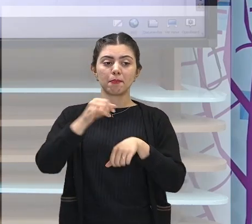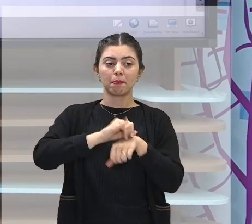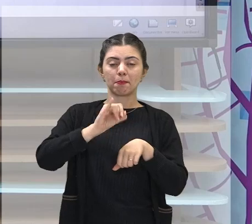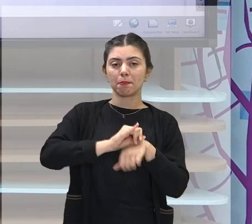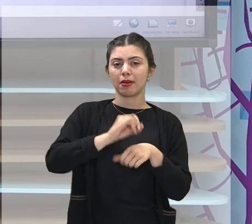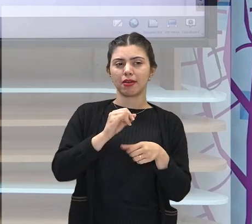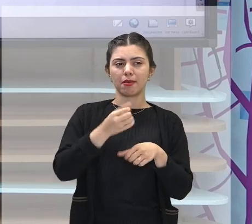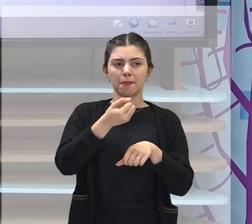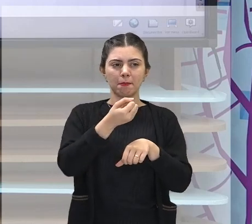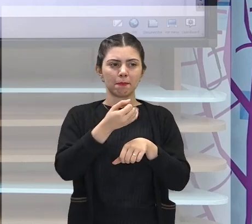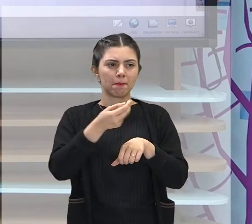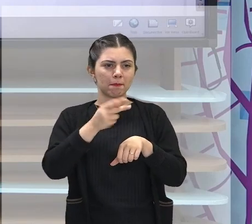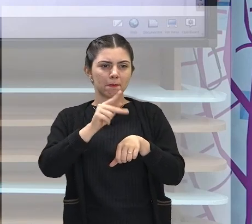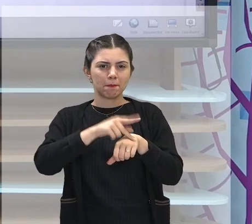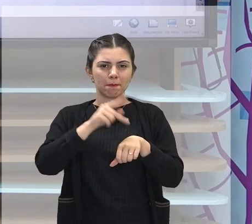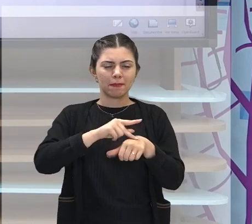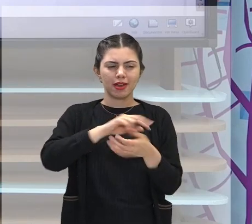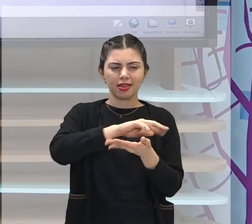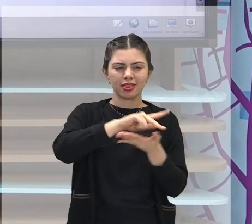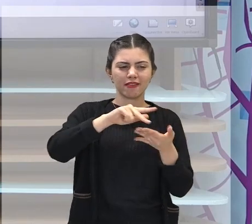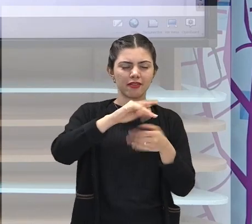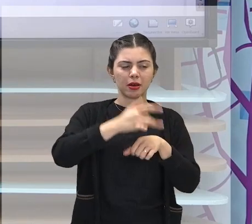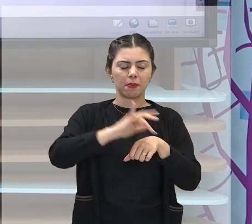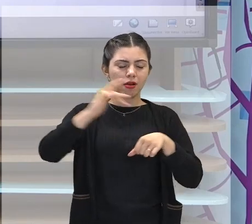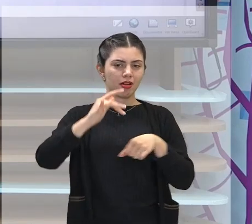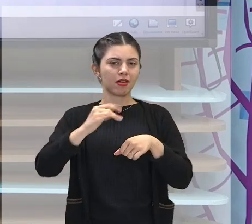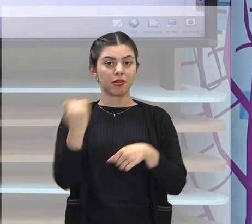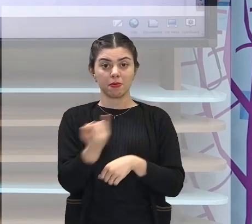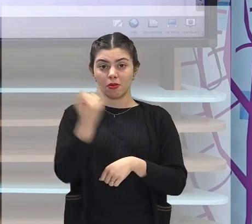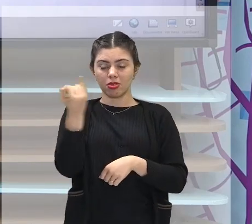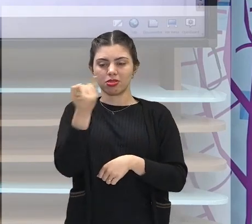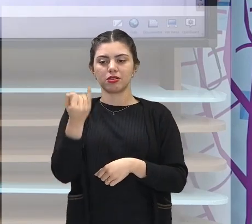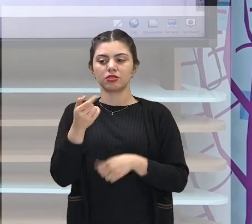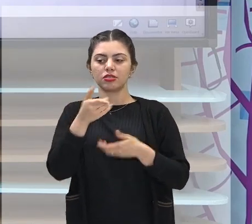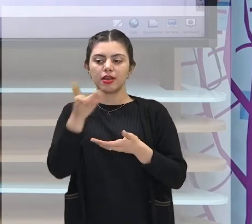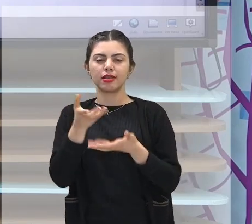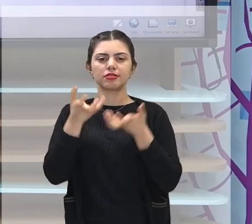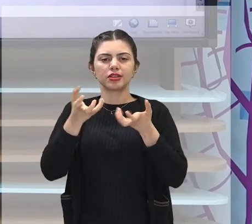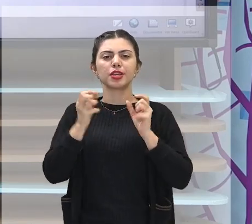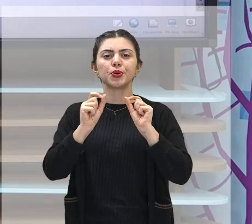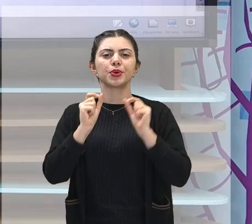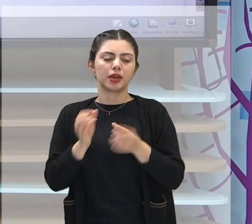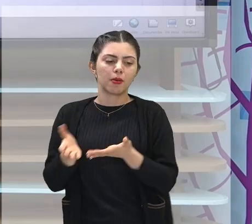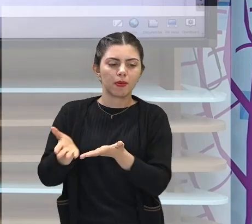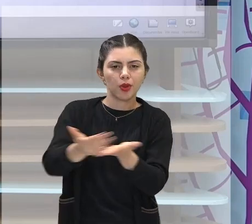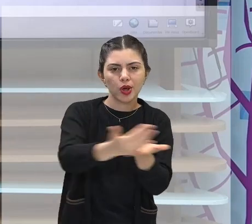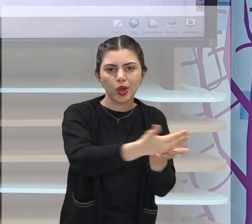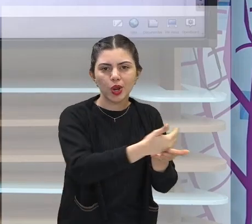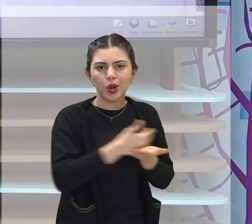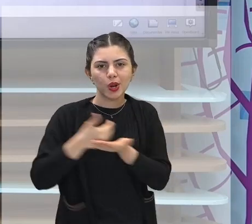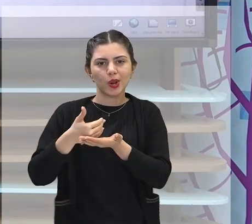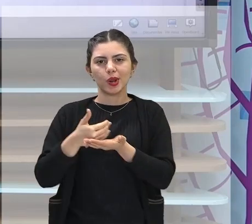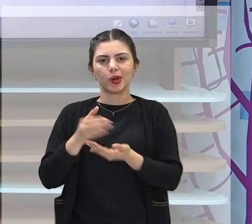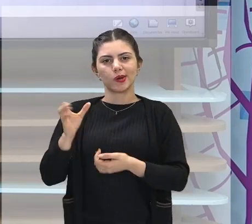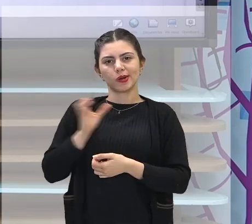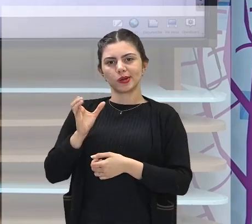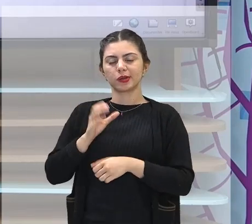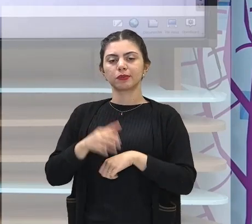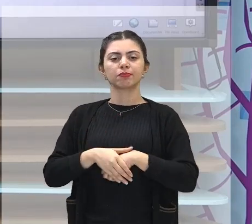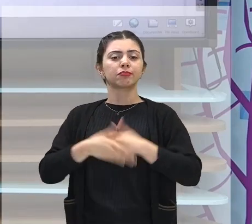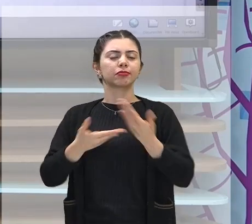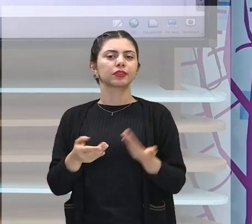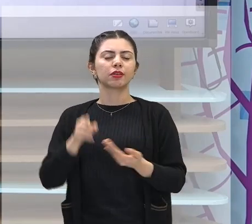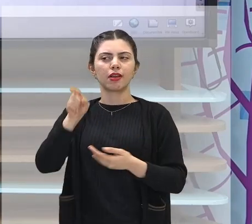preciosos, aquilo que chamamos de metalismo. Sendo assim, as nações europeias, né, em busca